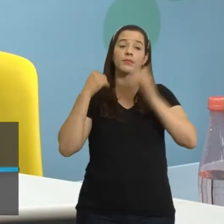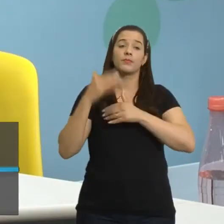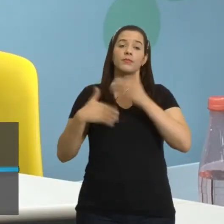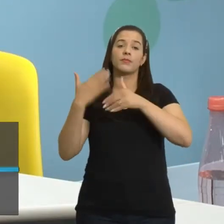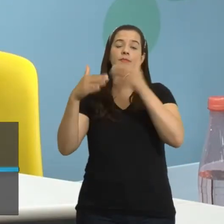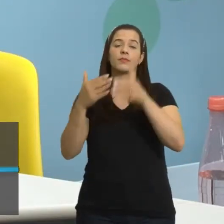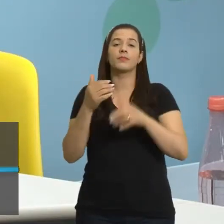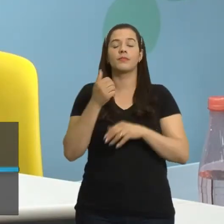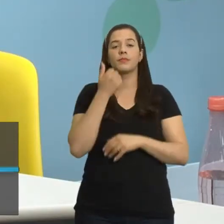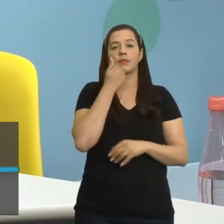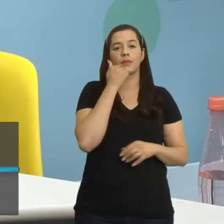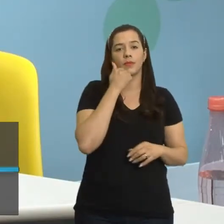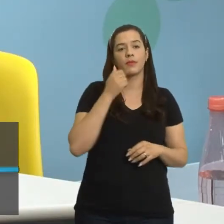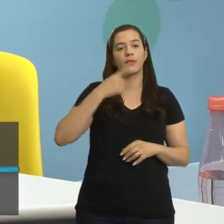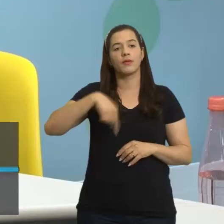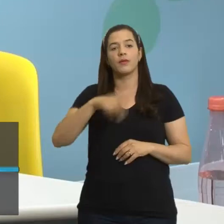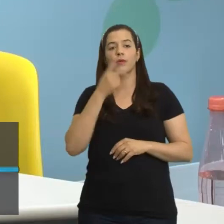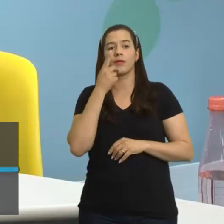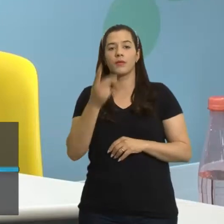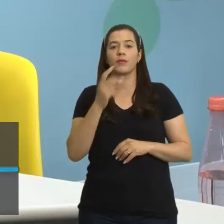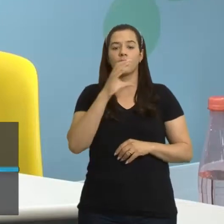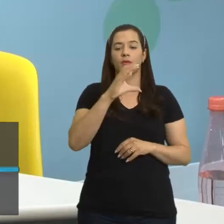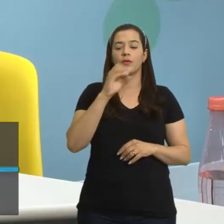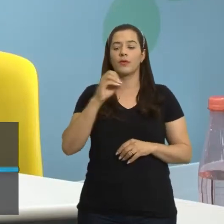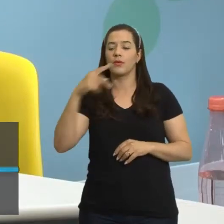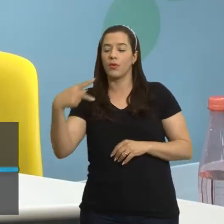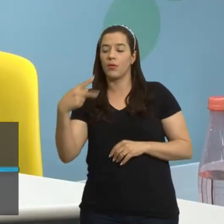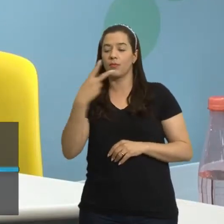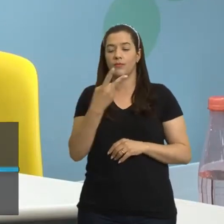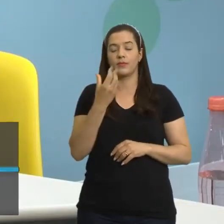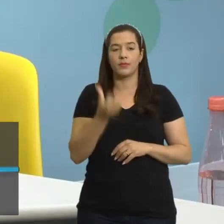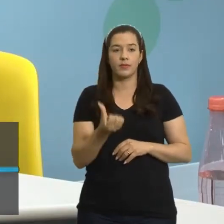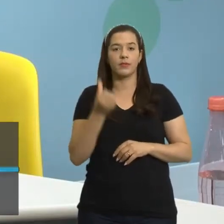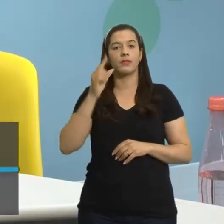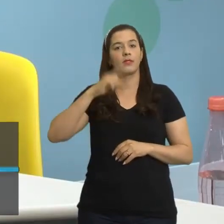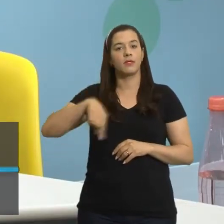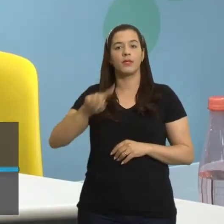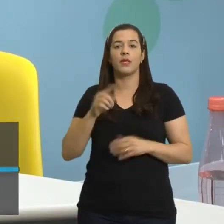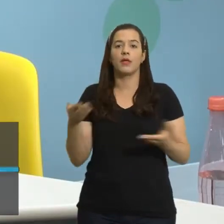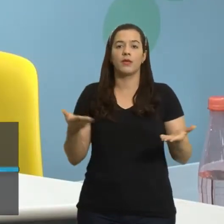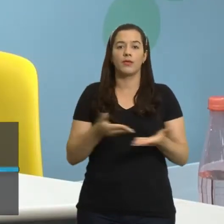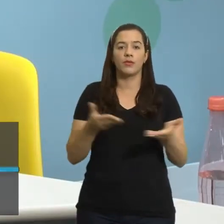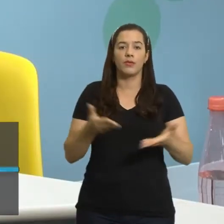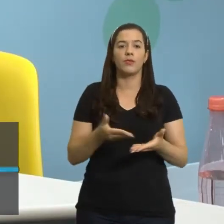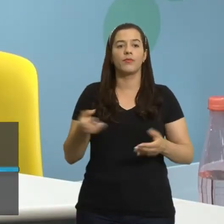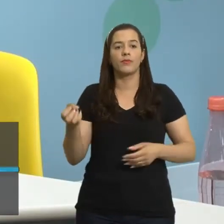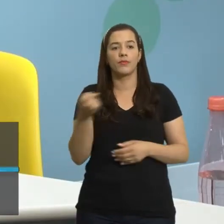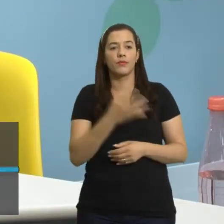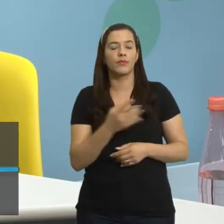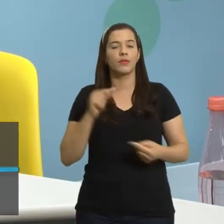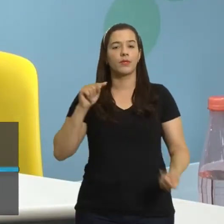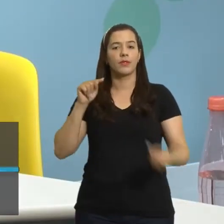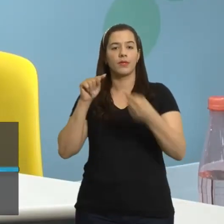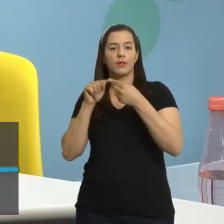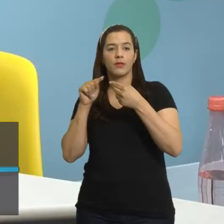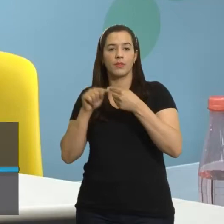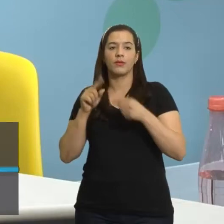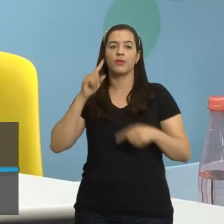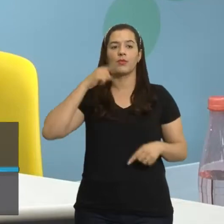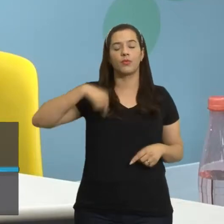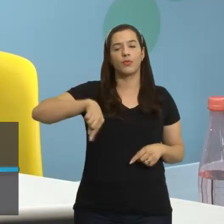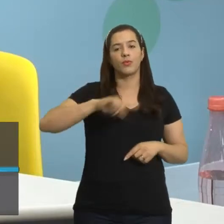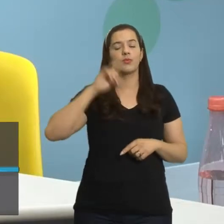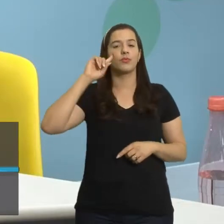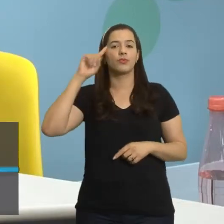conhecimento científico, falar sobre a COP26 é algo super atual, é algo que está relacionado ao nosso dia a